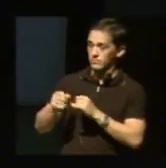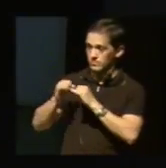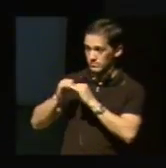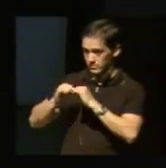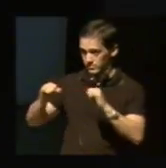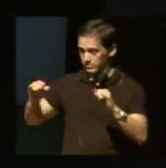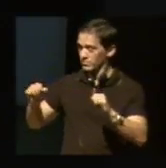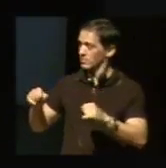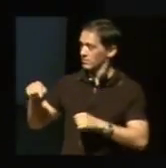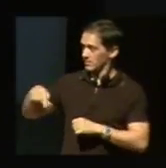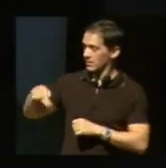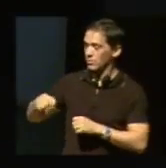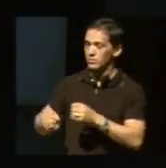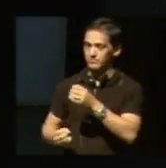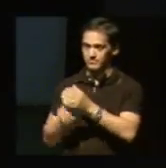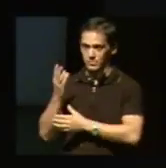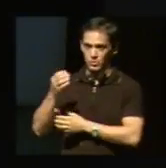hoje,